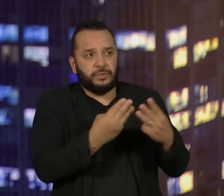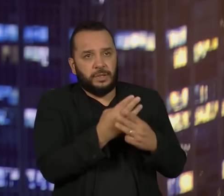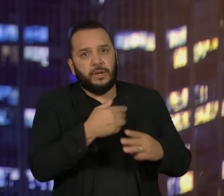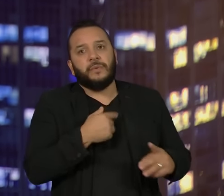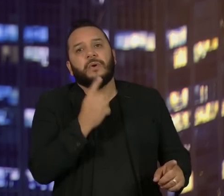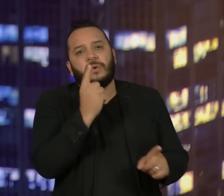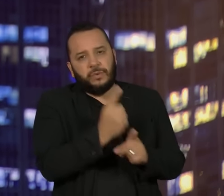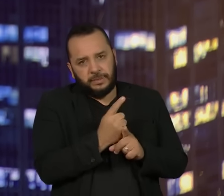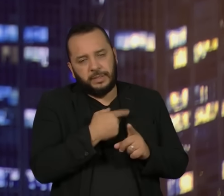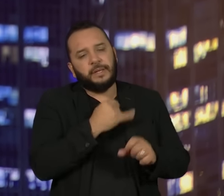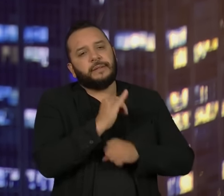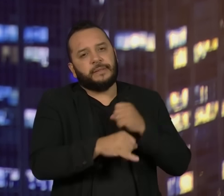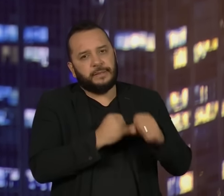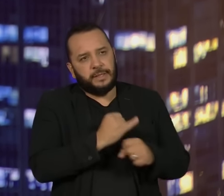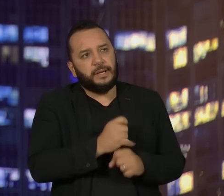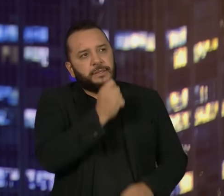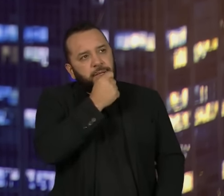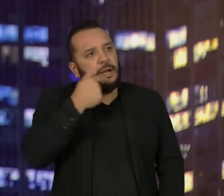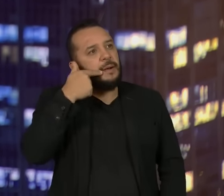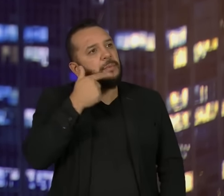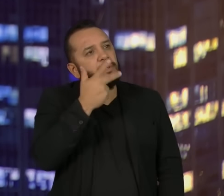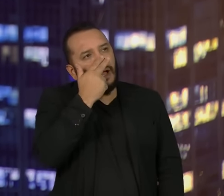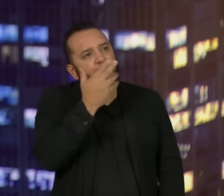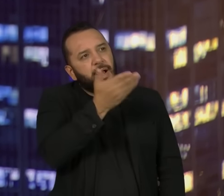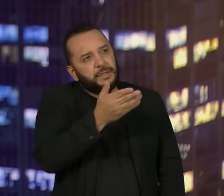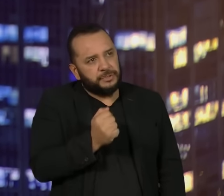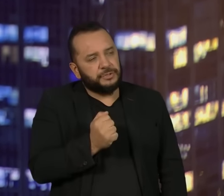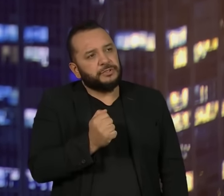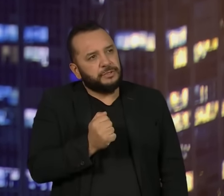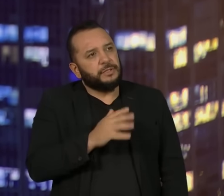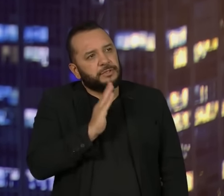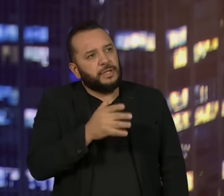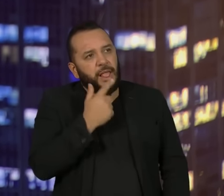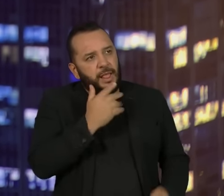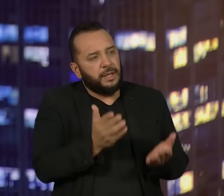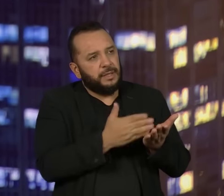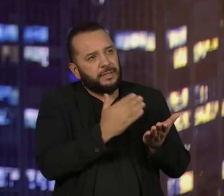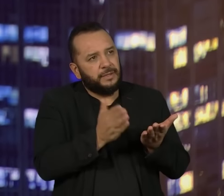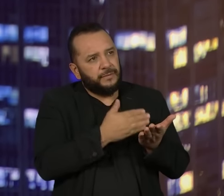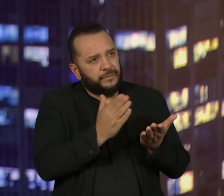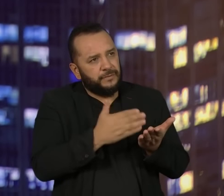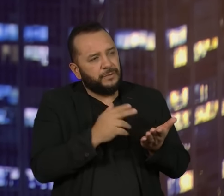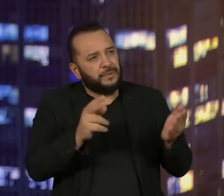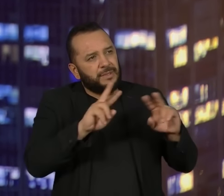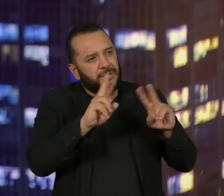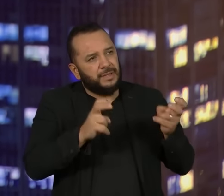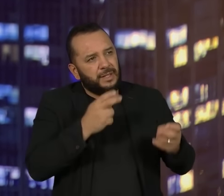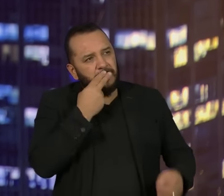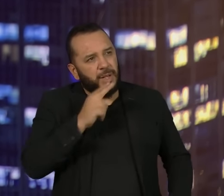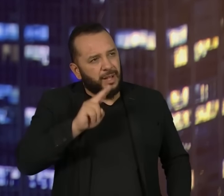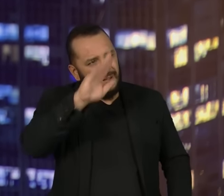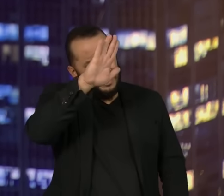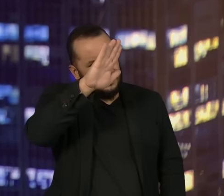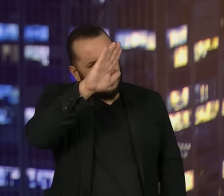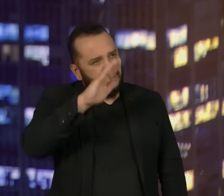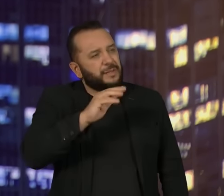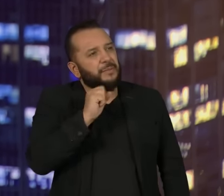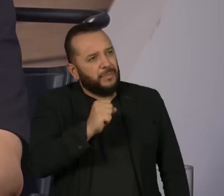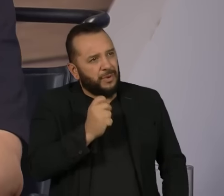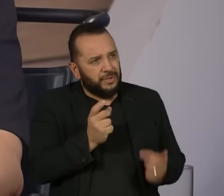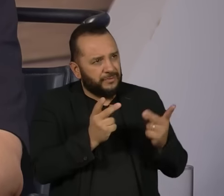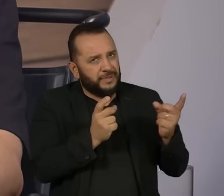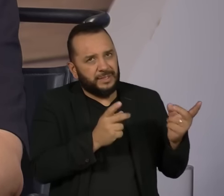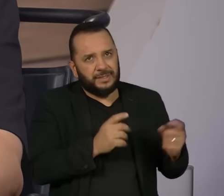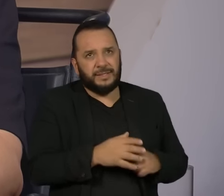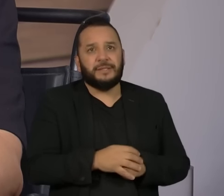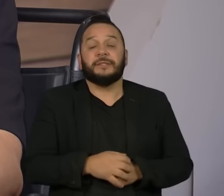na estante virtual, na Amazon. O que vocês acham? Mein Kampf, por exemplo. É um livro que pode ser vendido, Lísias? Não,